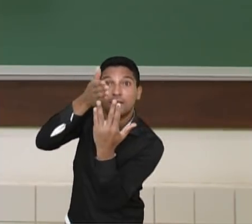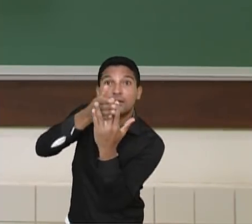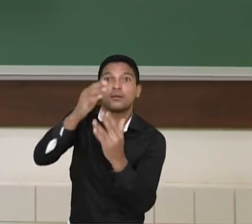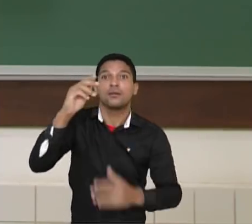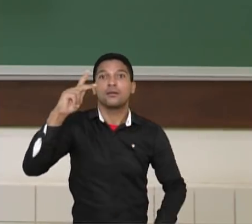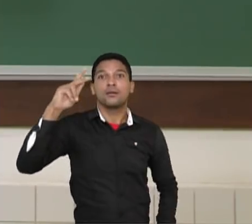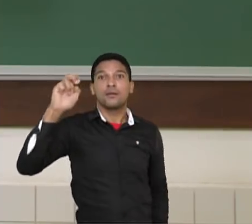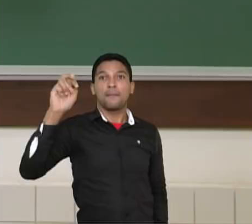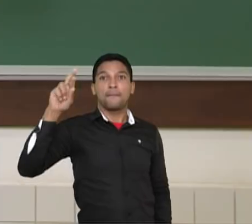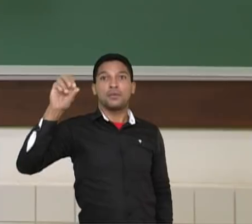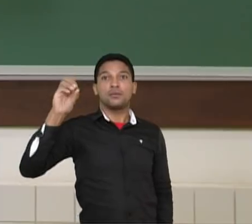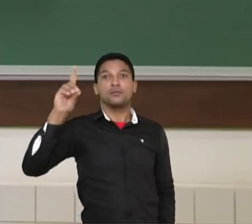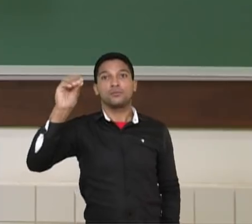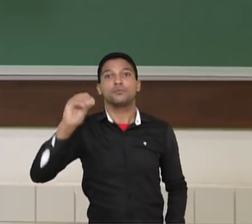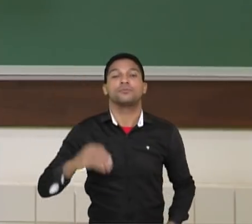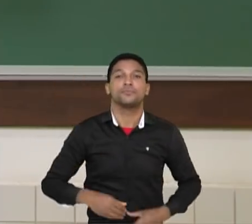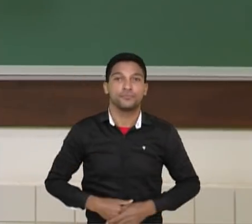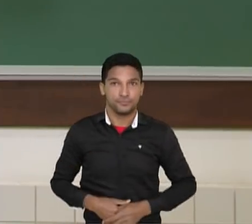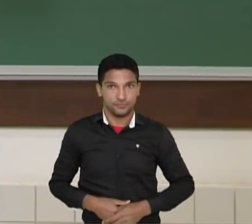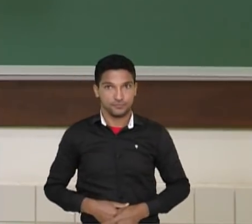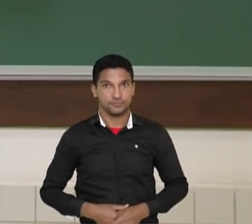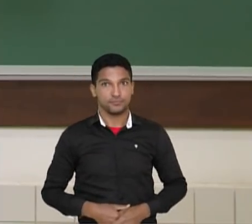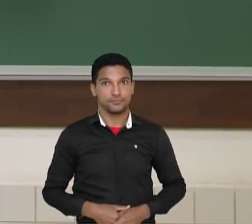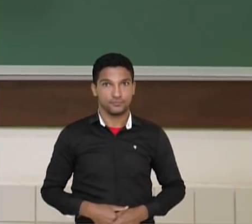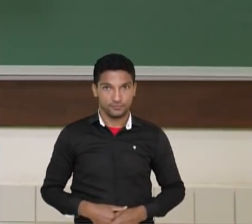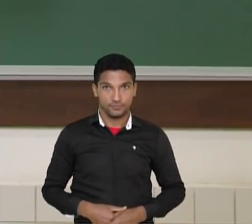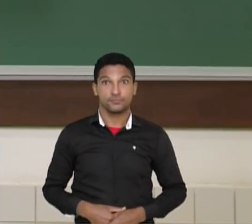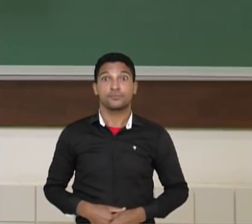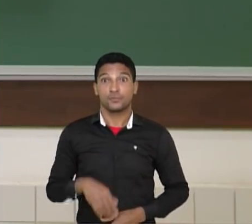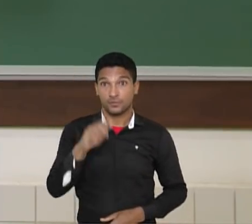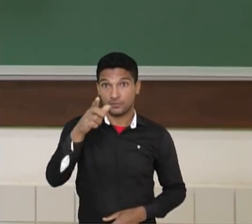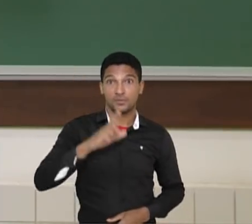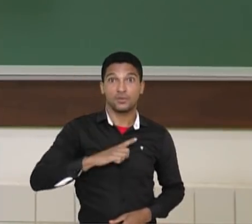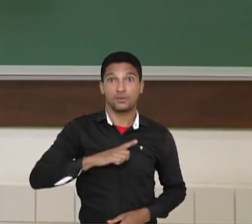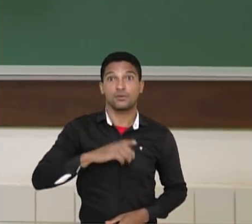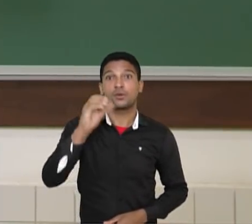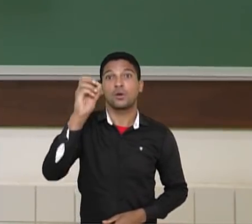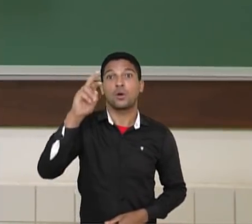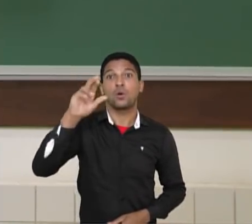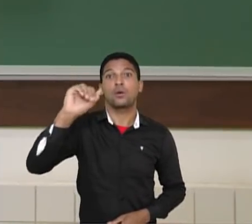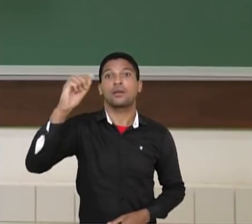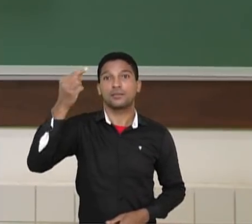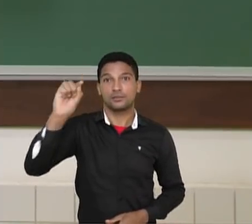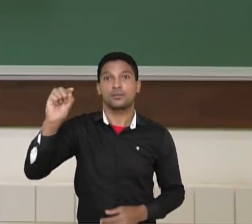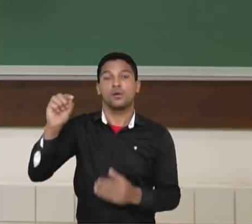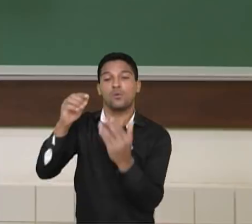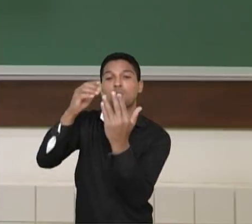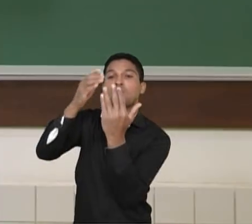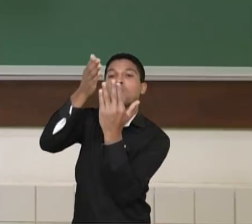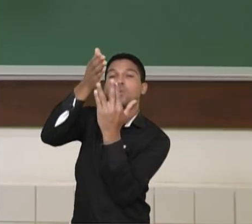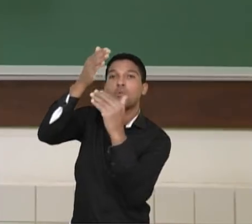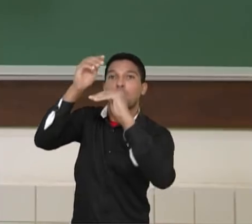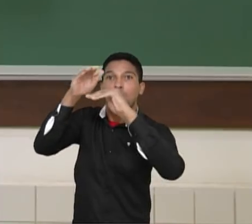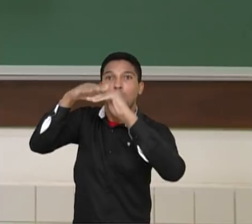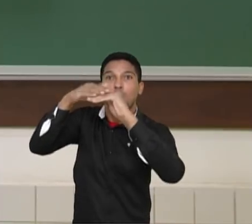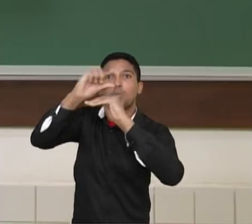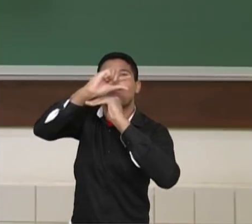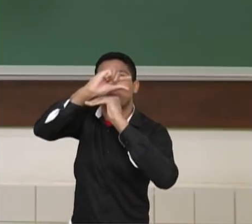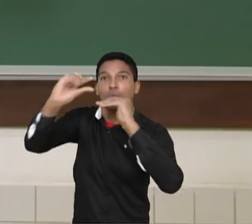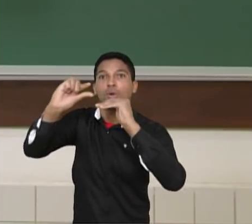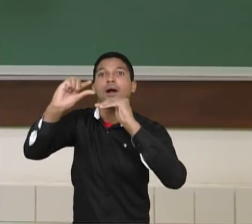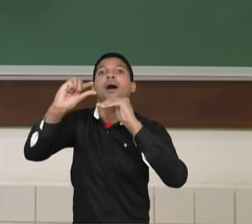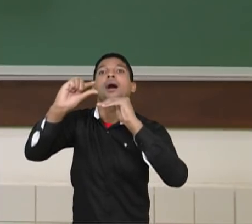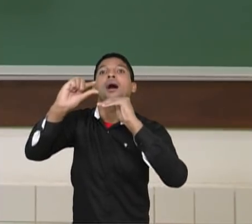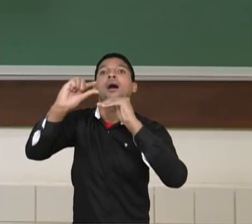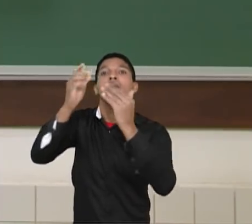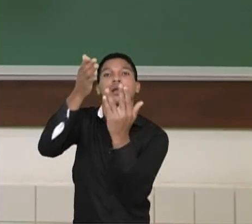como período. Então, se eu tenho uma oração, por consequência, eu tenho um período. E se eu tenho uma